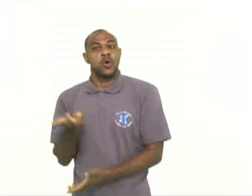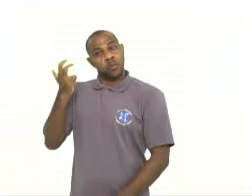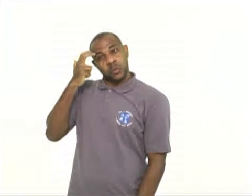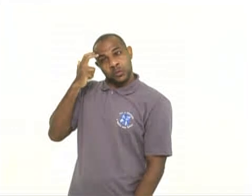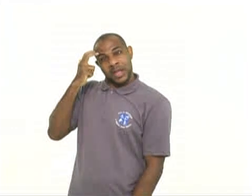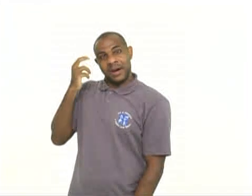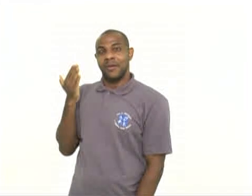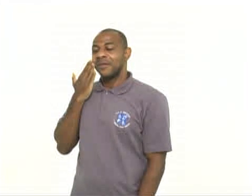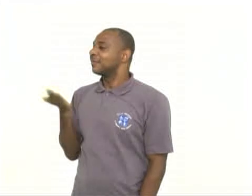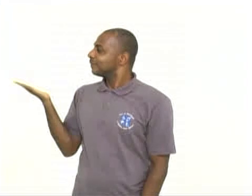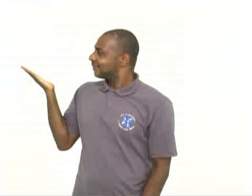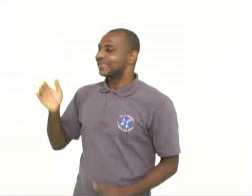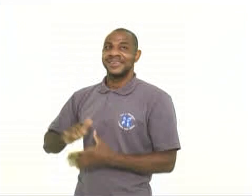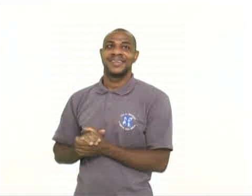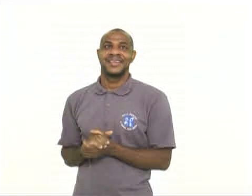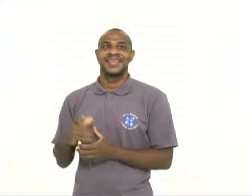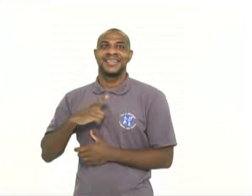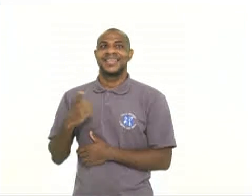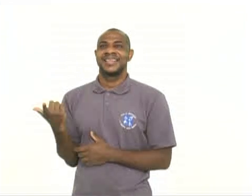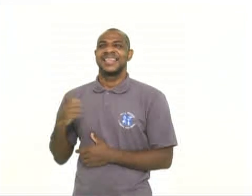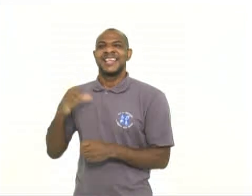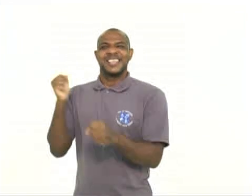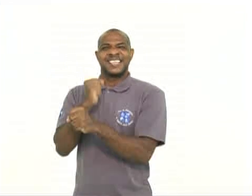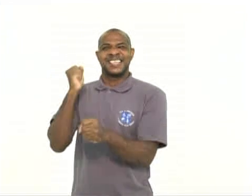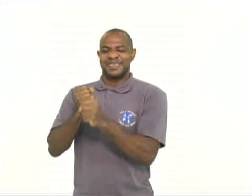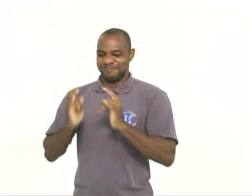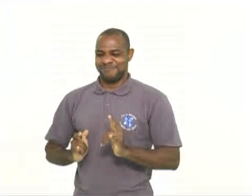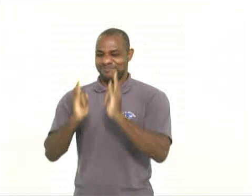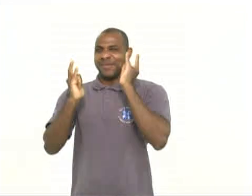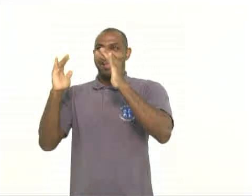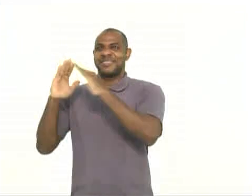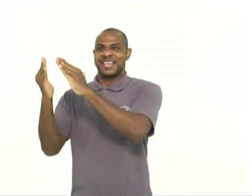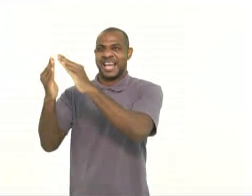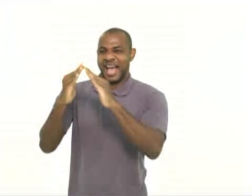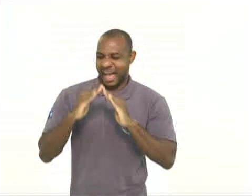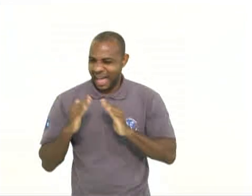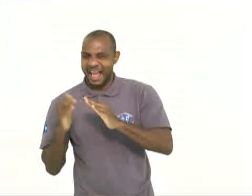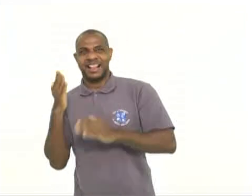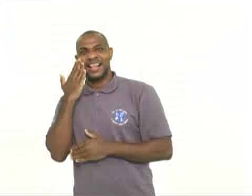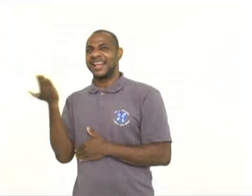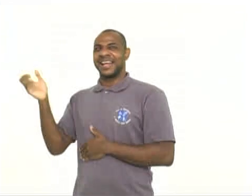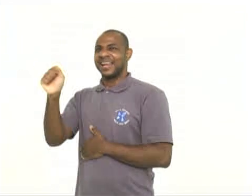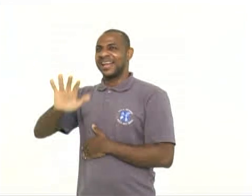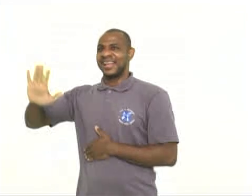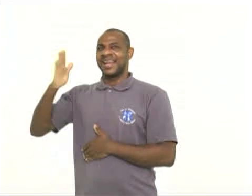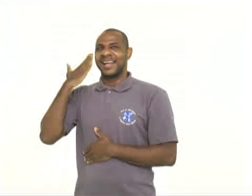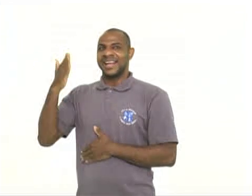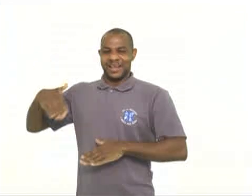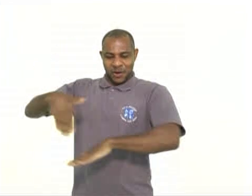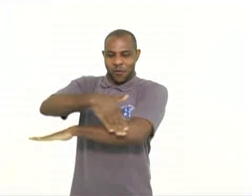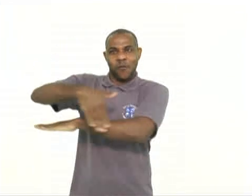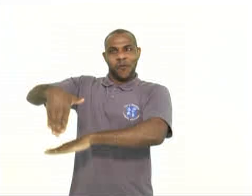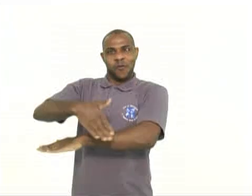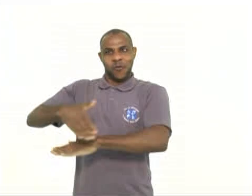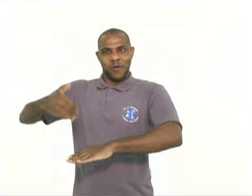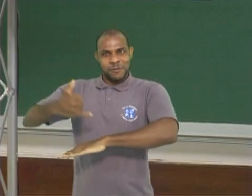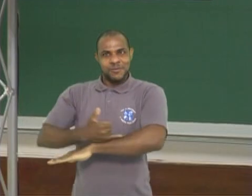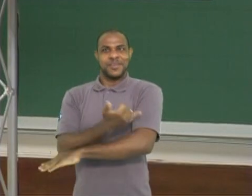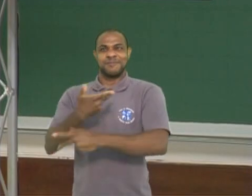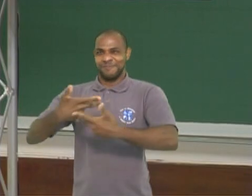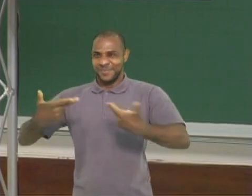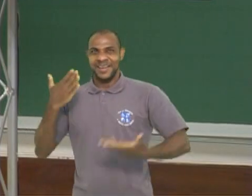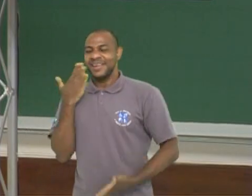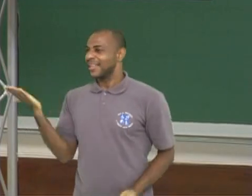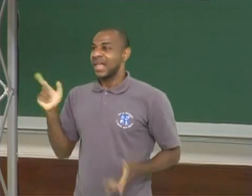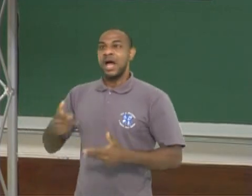ver aqui que, né, temos muitas construções, prédios, casas, pavimentação. Então, são